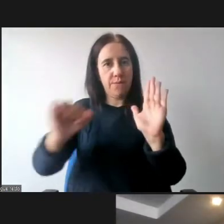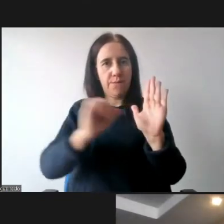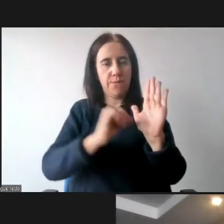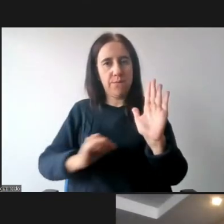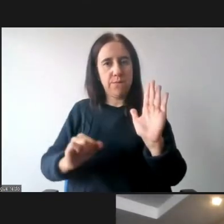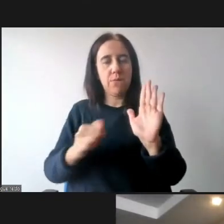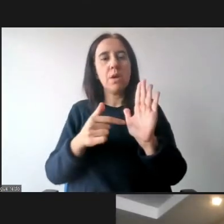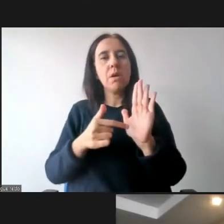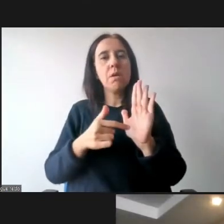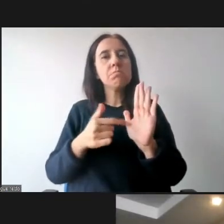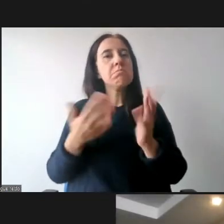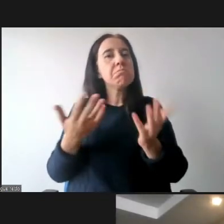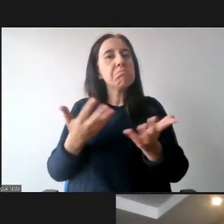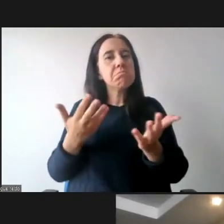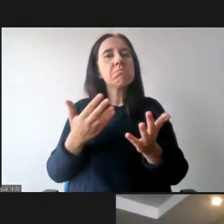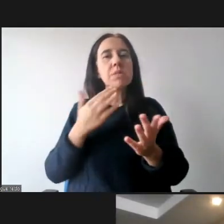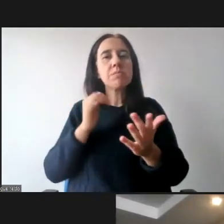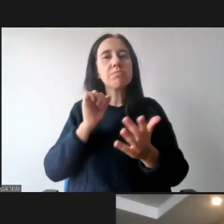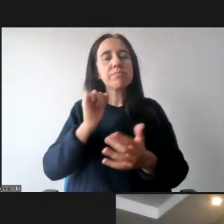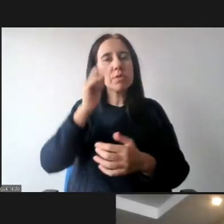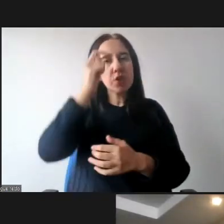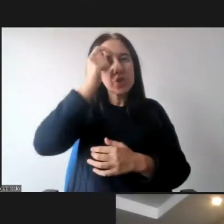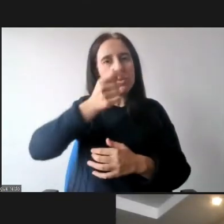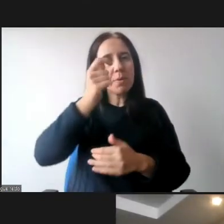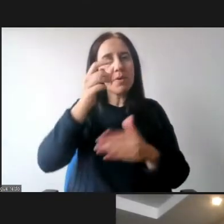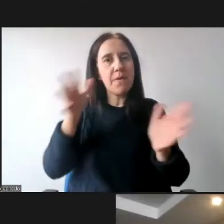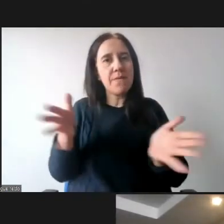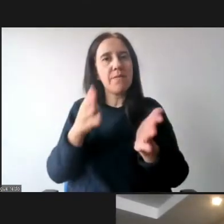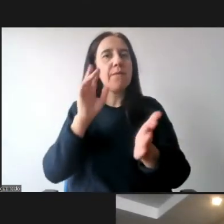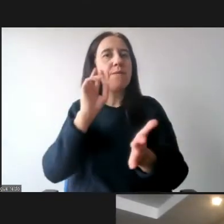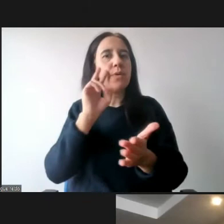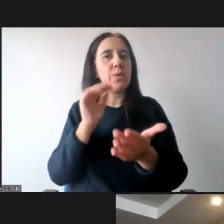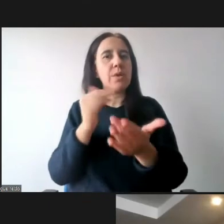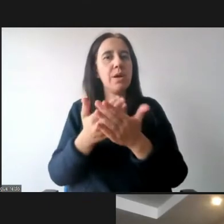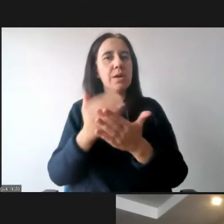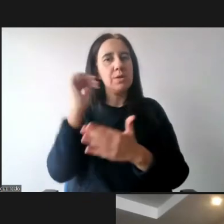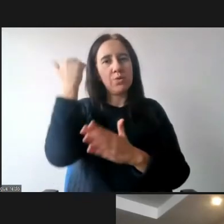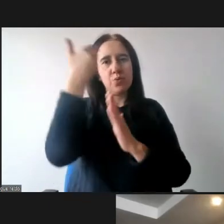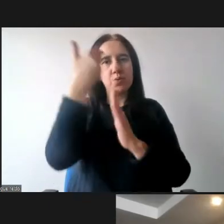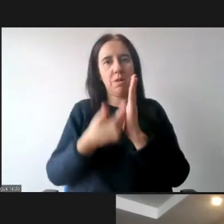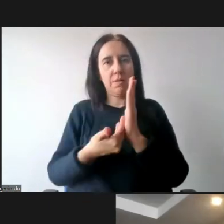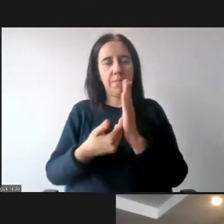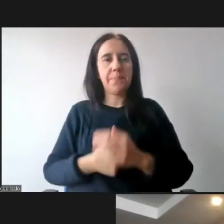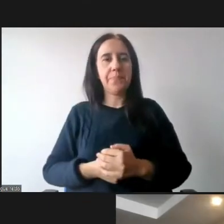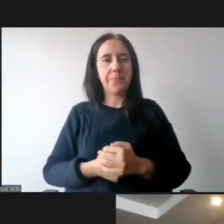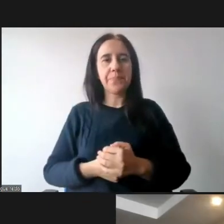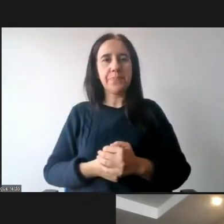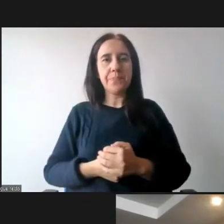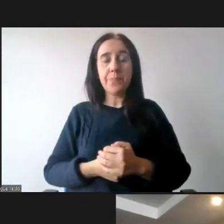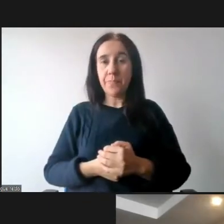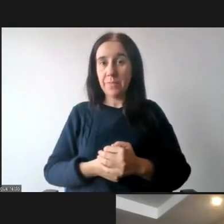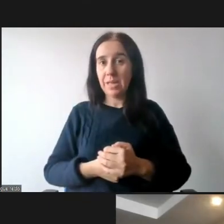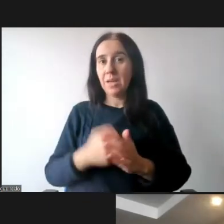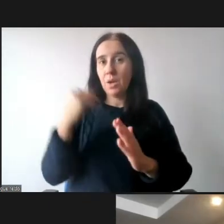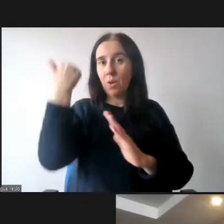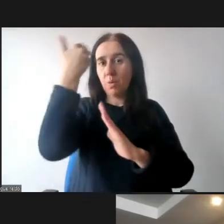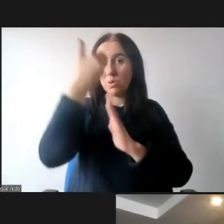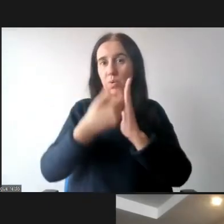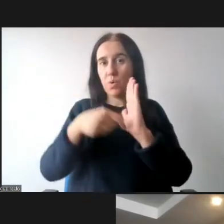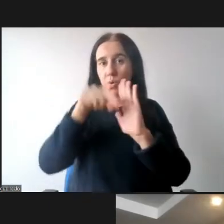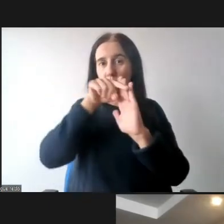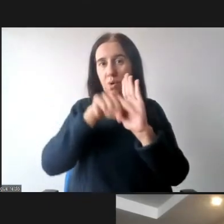função também de respeitar e promover os valores constitucionais. Há normas da Constituição que se